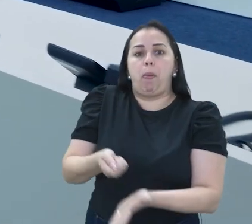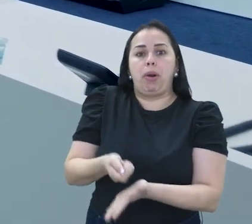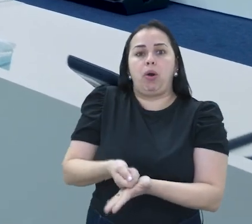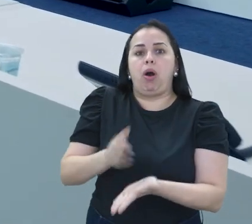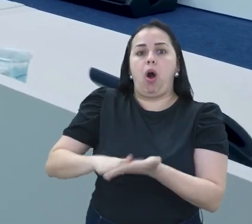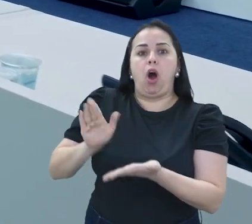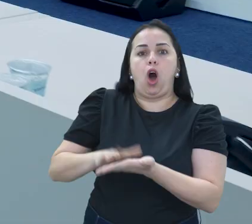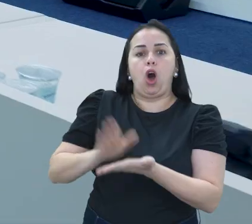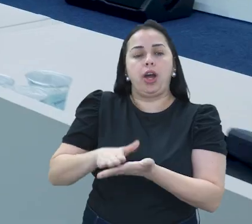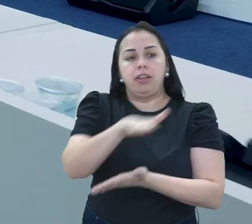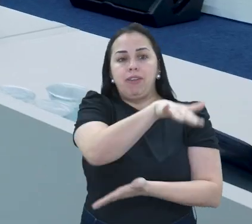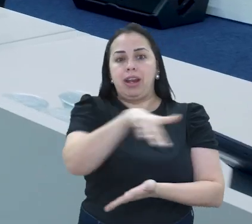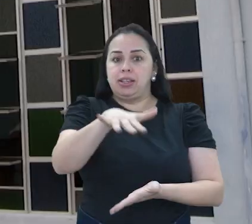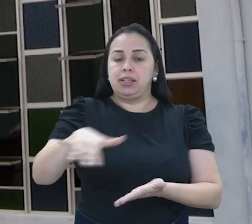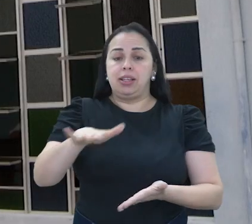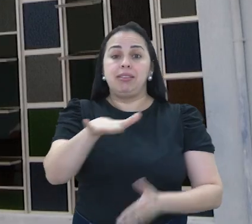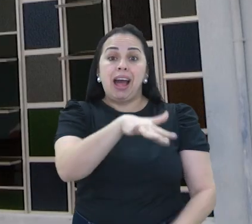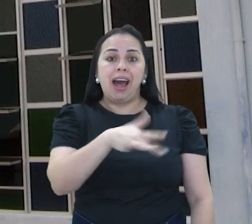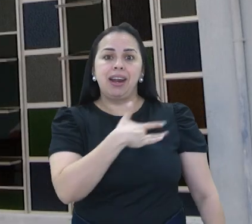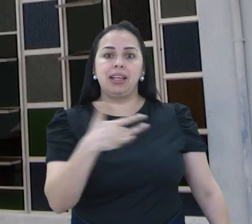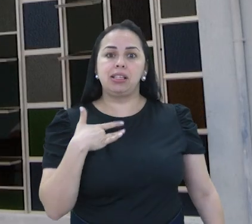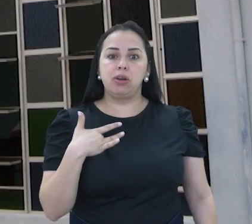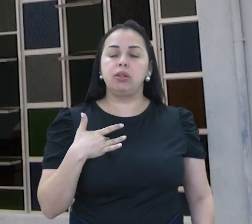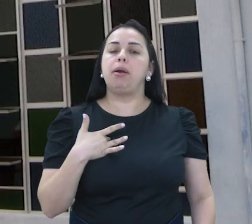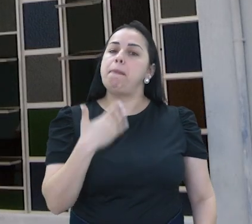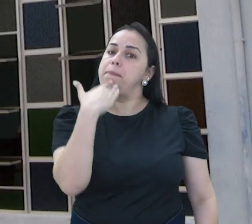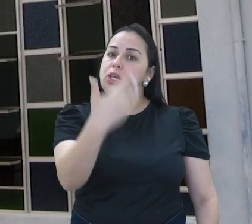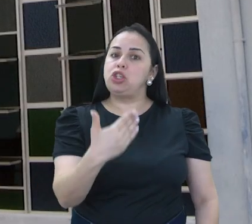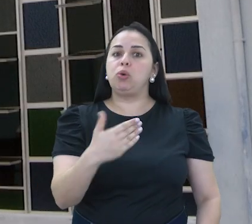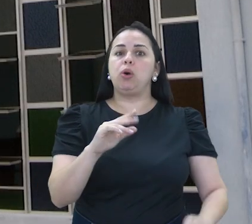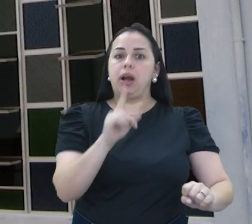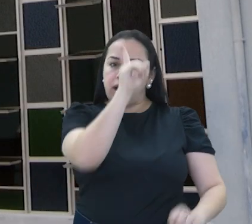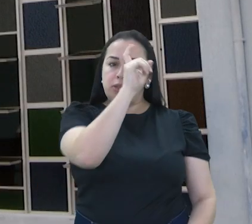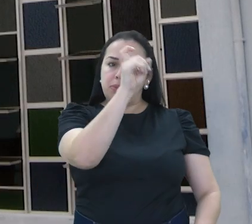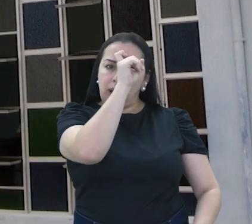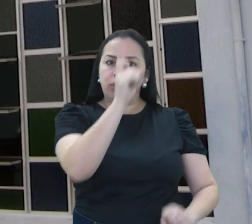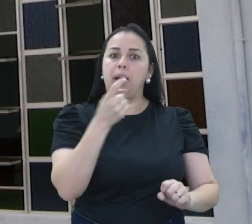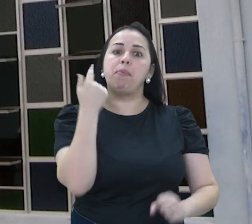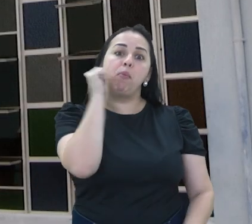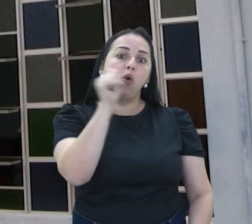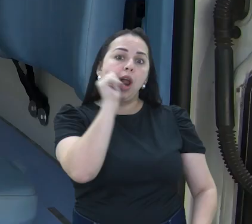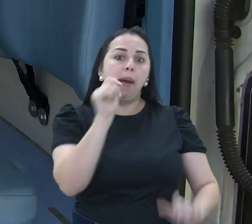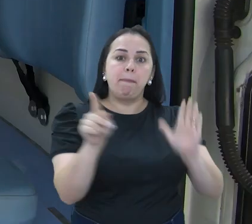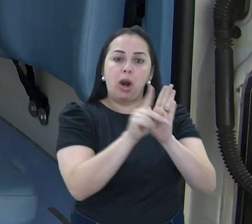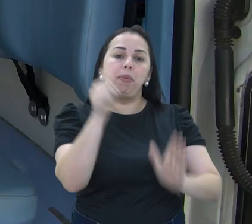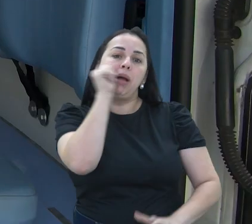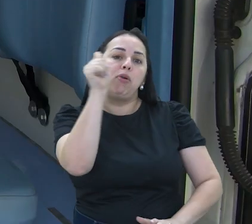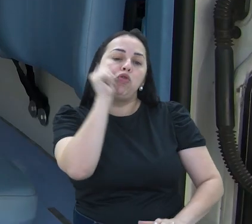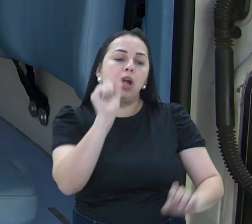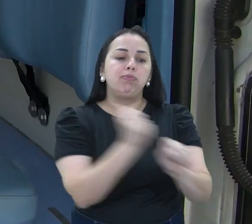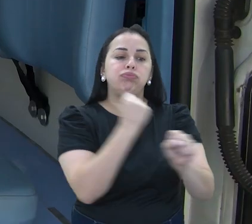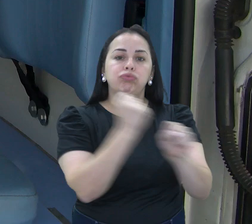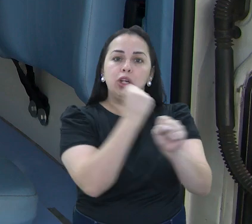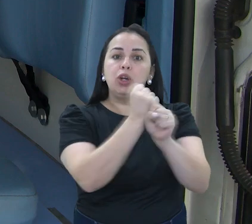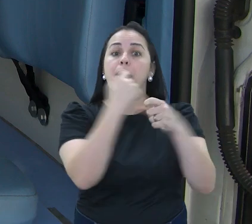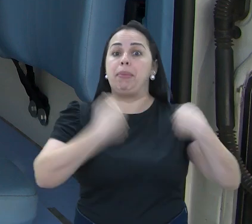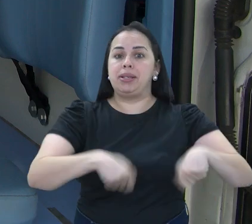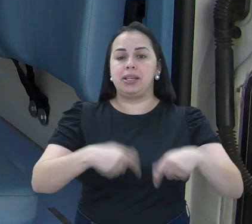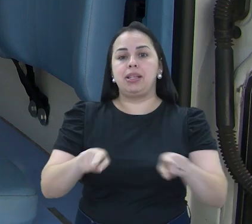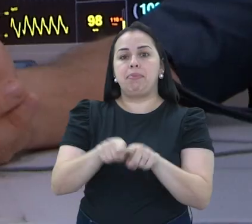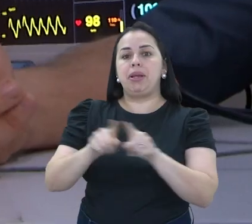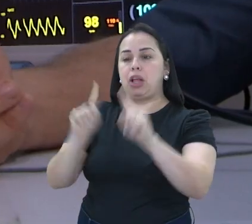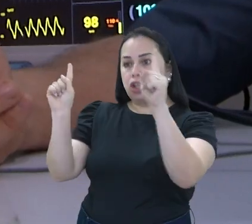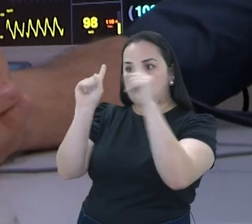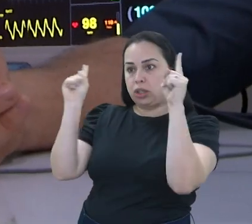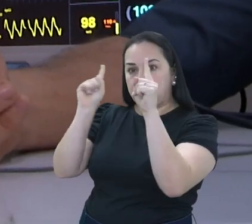fizeram cobranças em diversas áreas. Na saúde, foi pedido a construção do Hospital da Mulher em São José, o transporte para pacientes